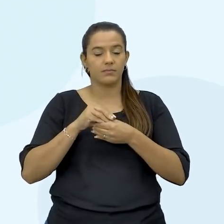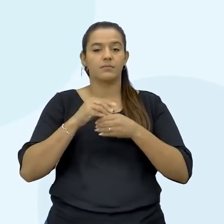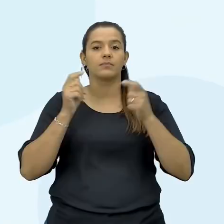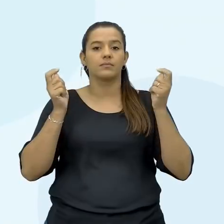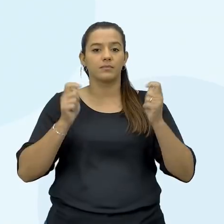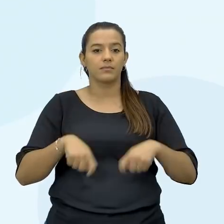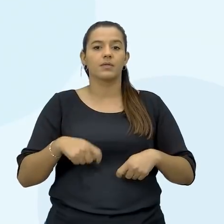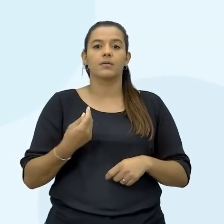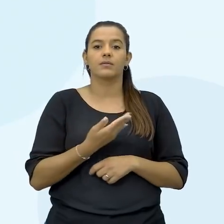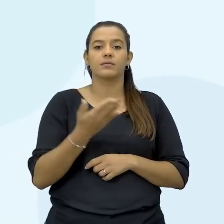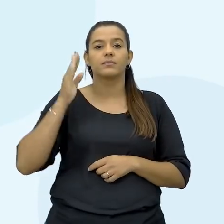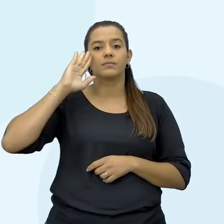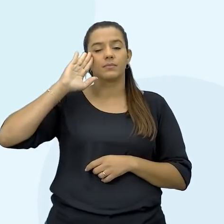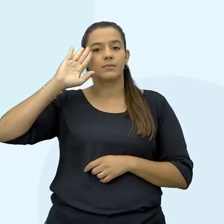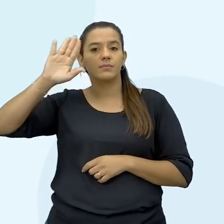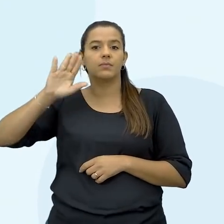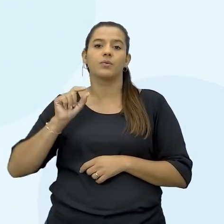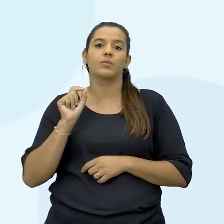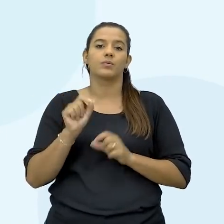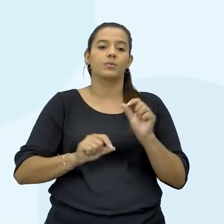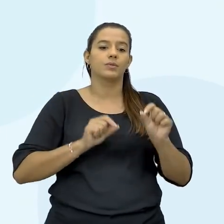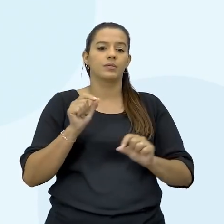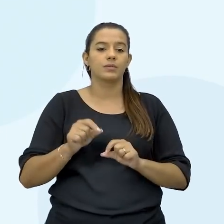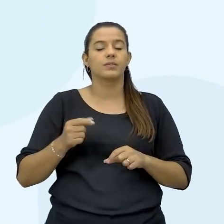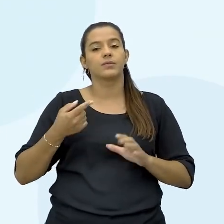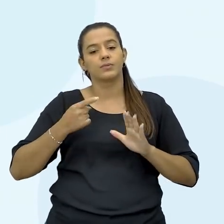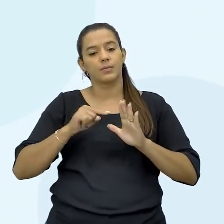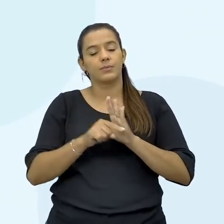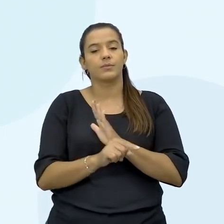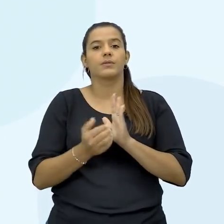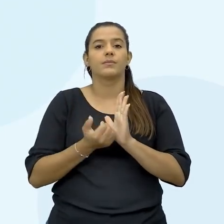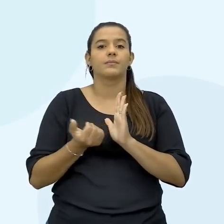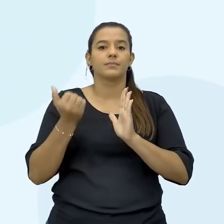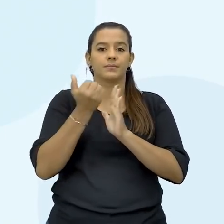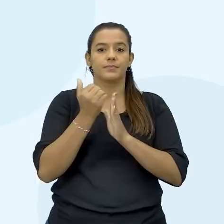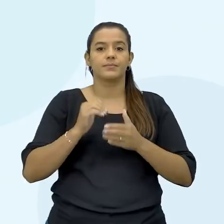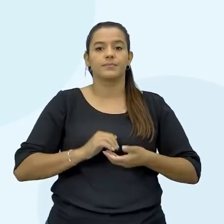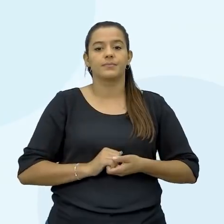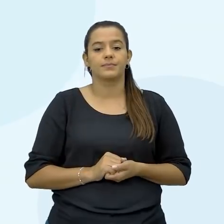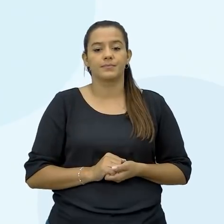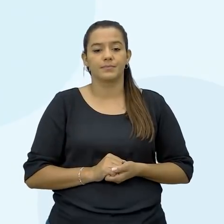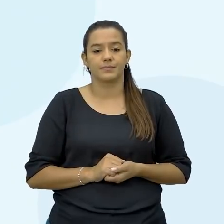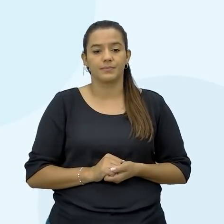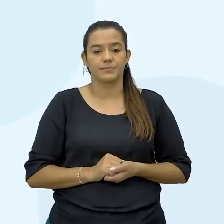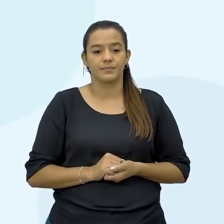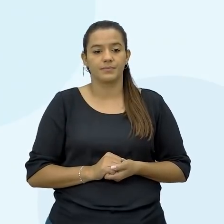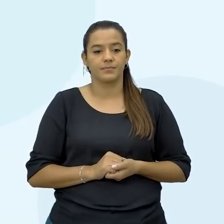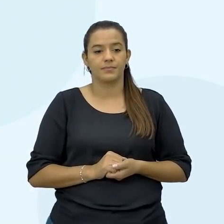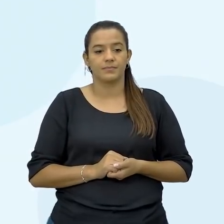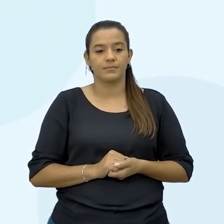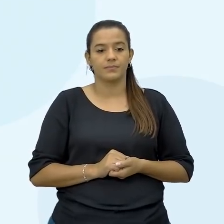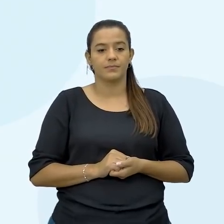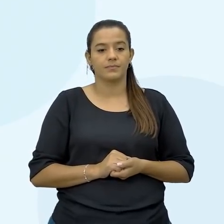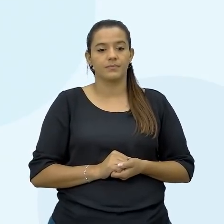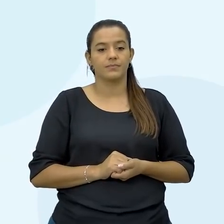interdisciplinar, principalmente no caso dos aprofundamentos. Próximo slide, por gentileza.